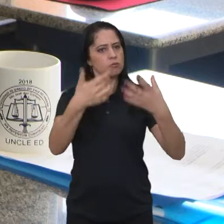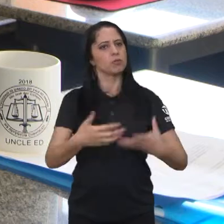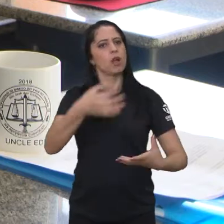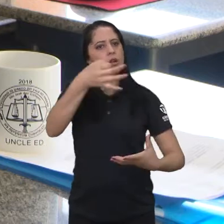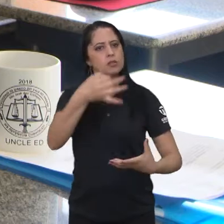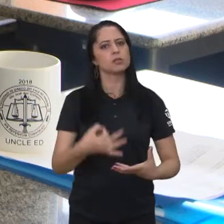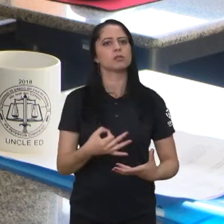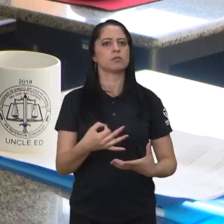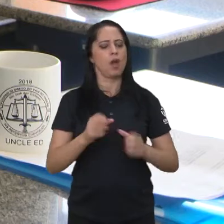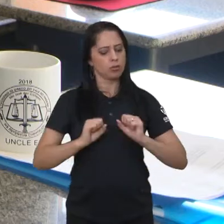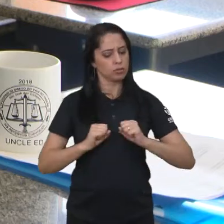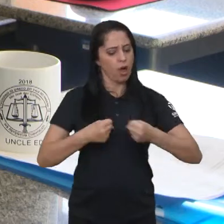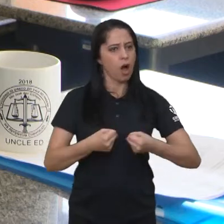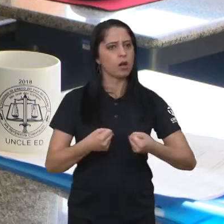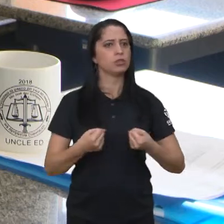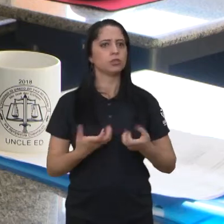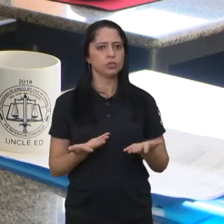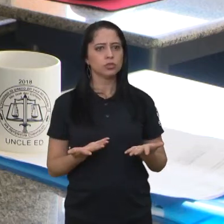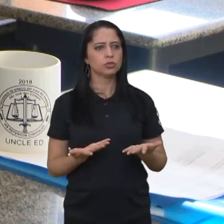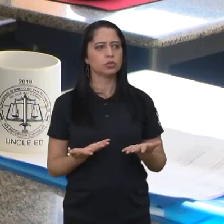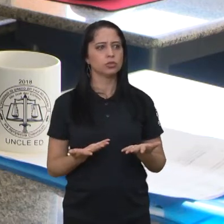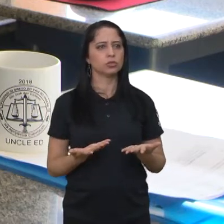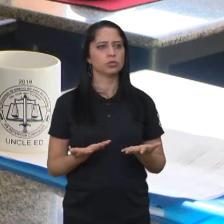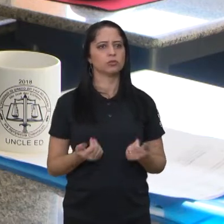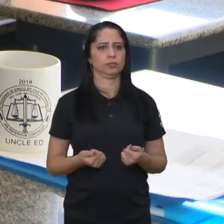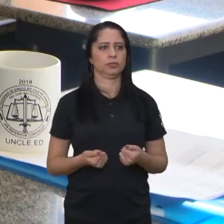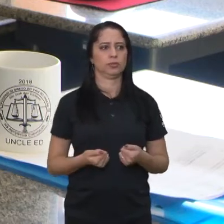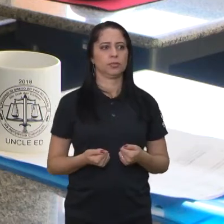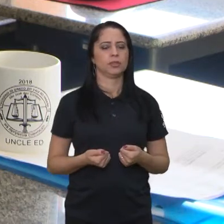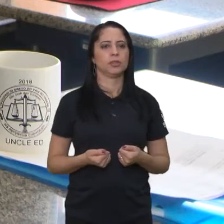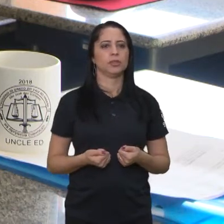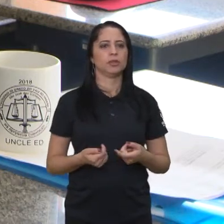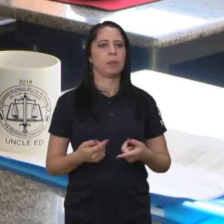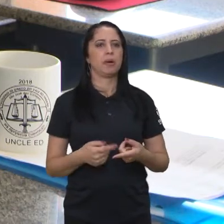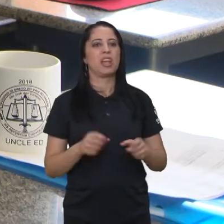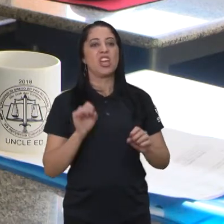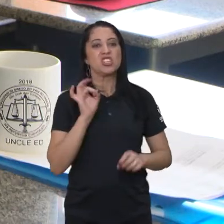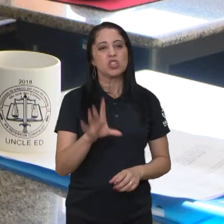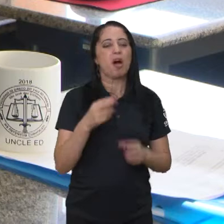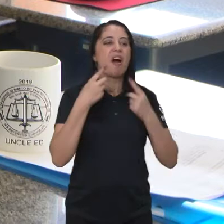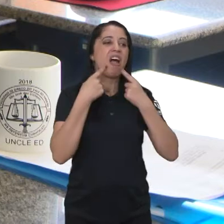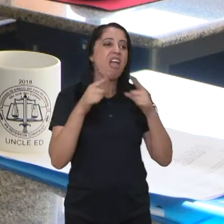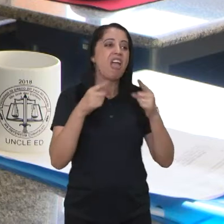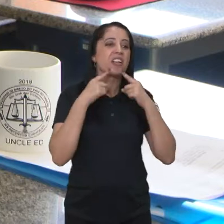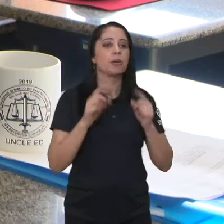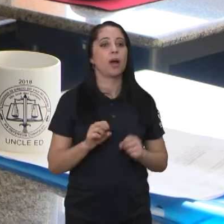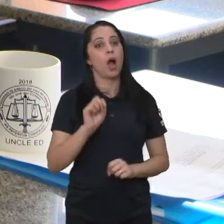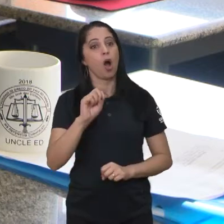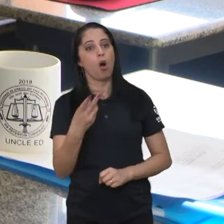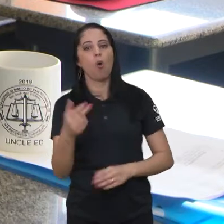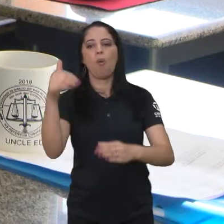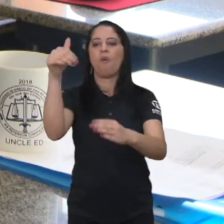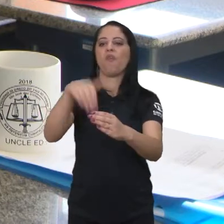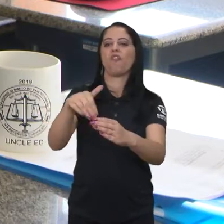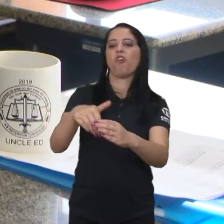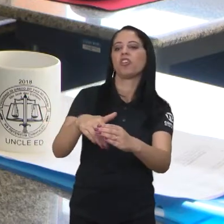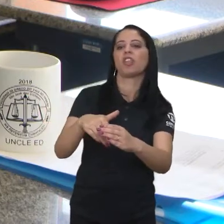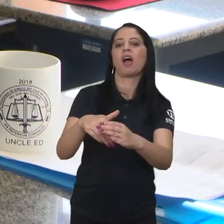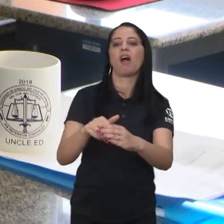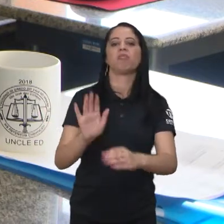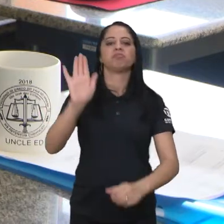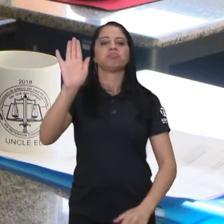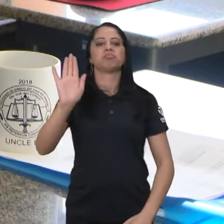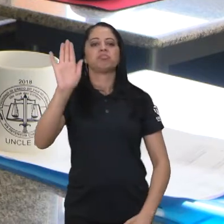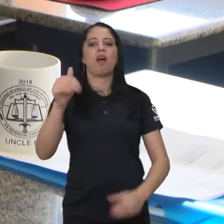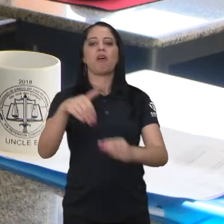Poder Executivo onde nós queremos que o nosso dinheiro seja gasto. Não basta eleger o chefe do Executivo, os